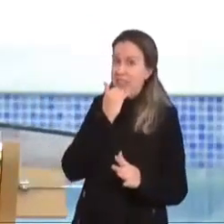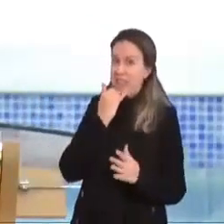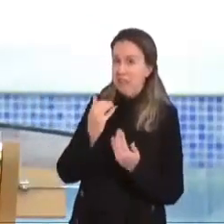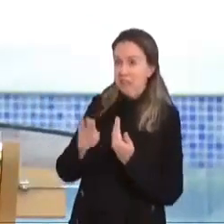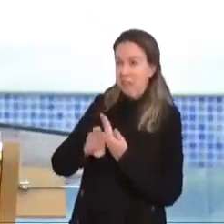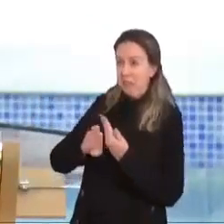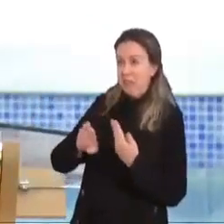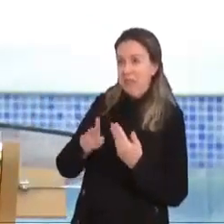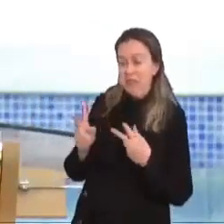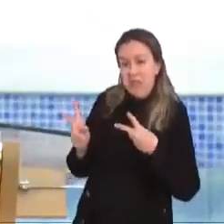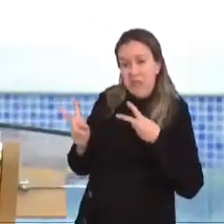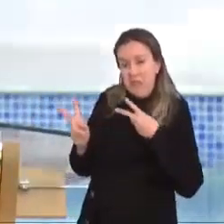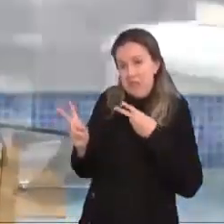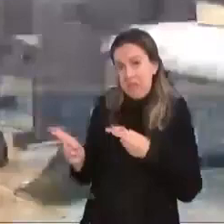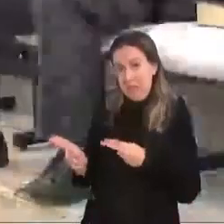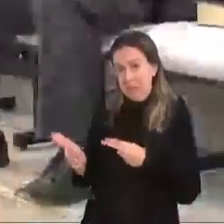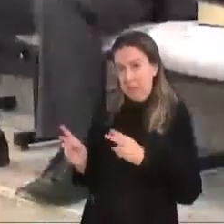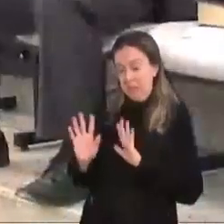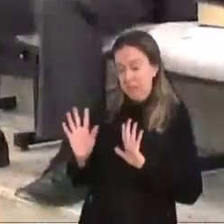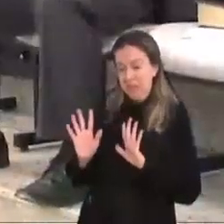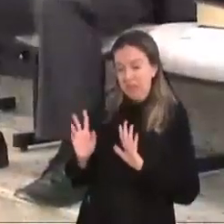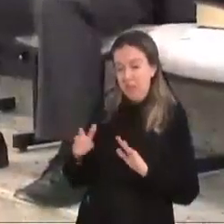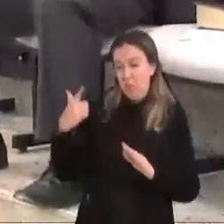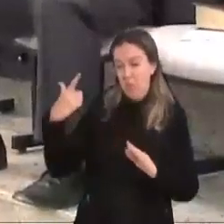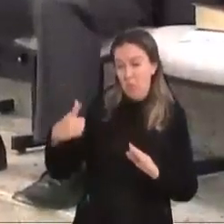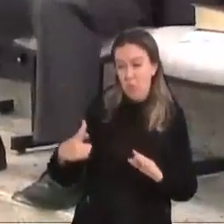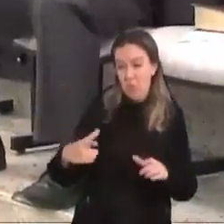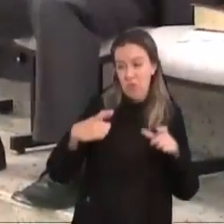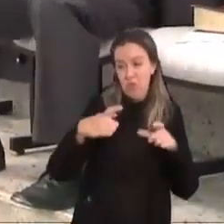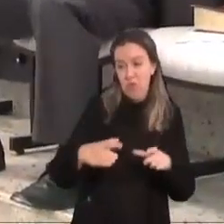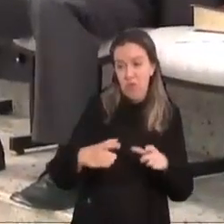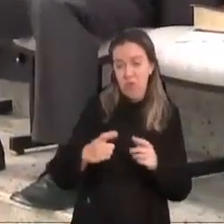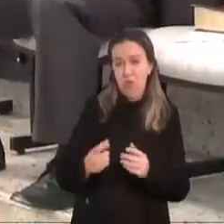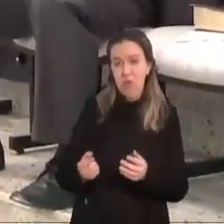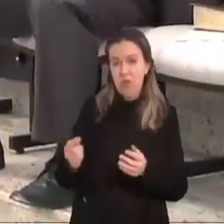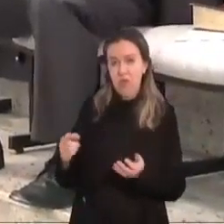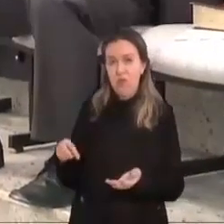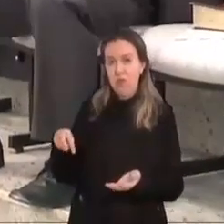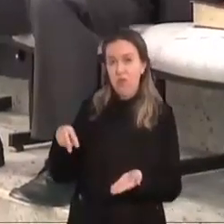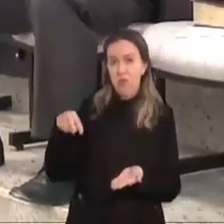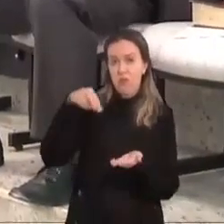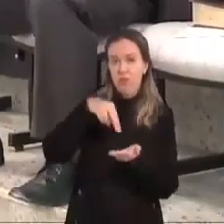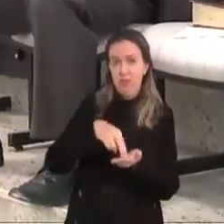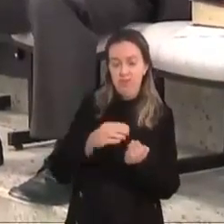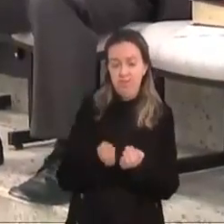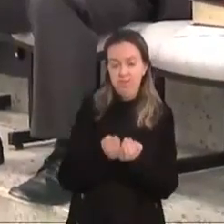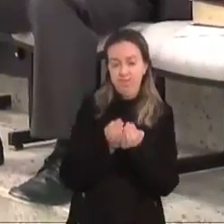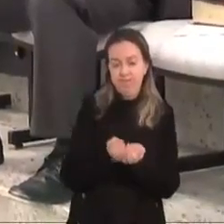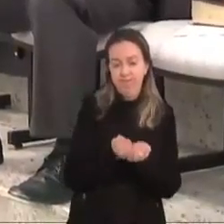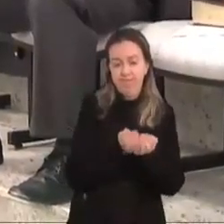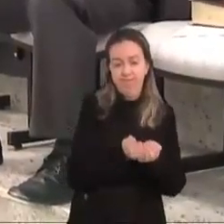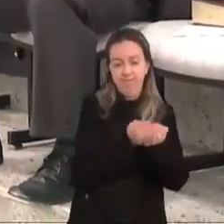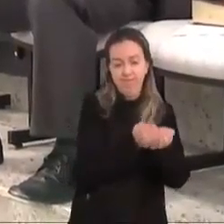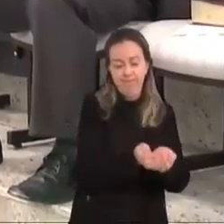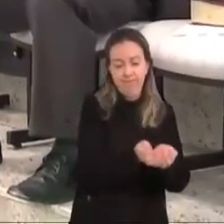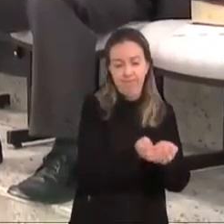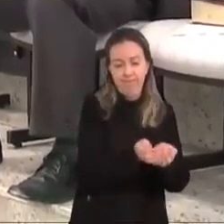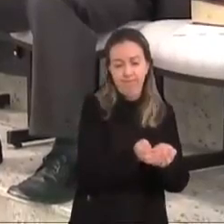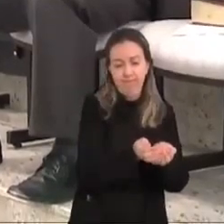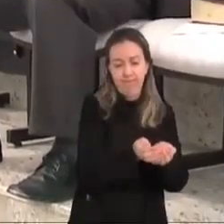Ele dorme. Você não vê ele orando para dormir. Tem gente que está tão mal que nem para dormir mais ora.